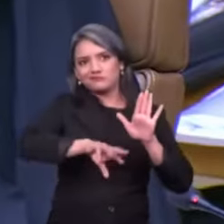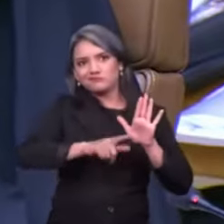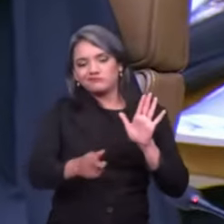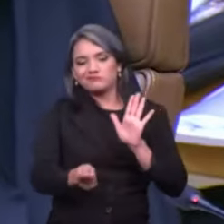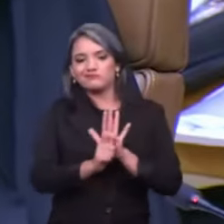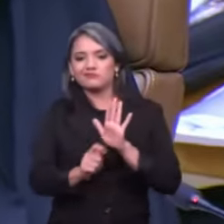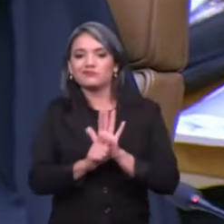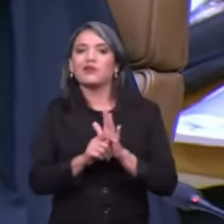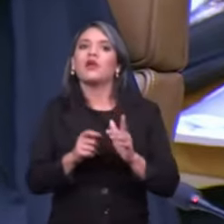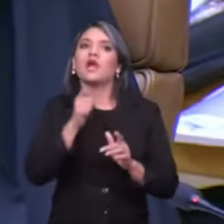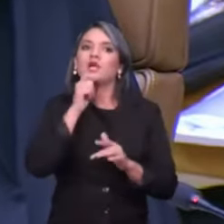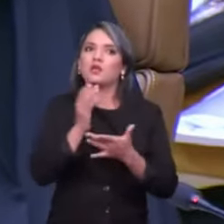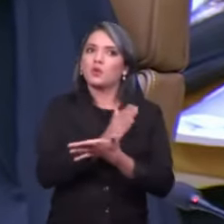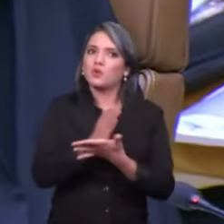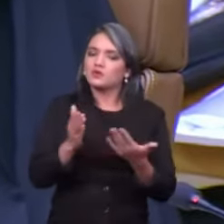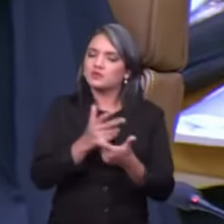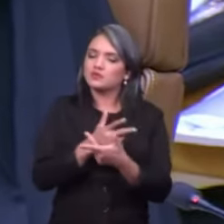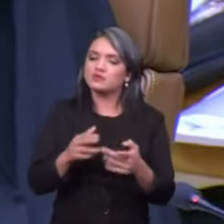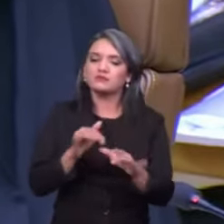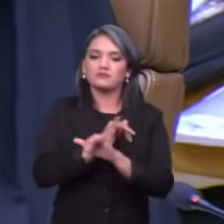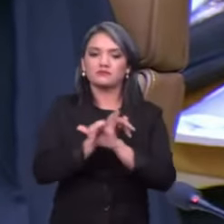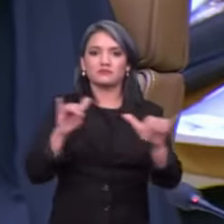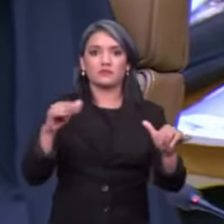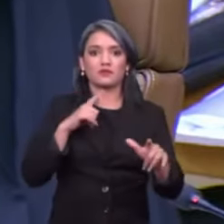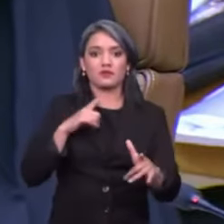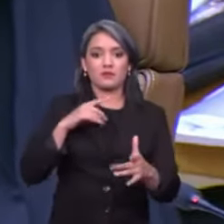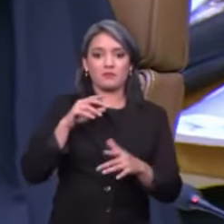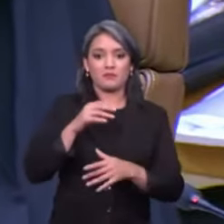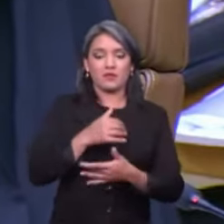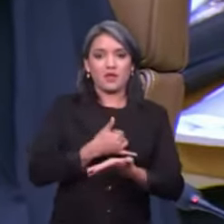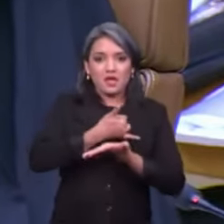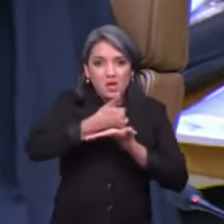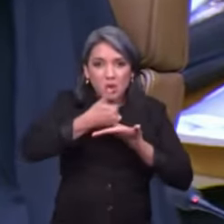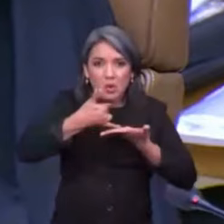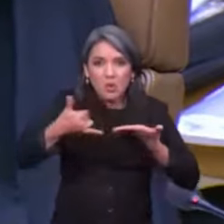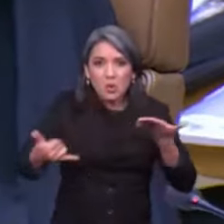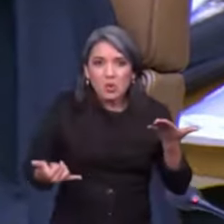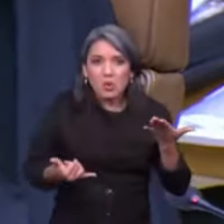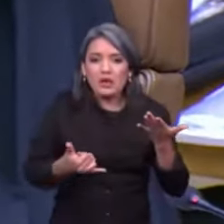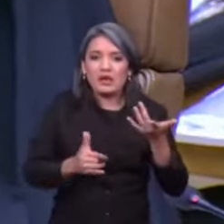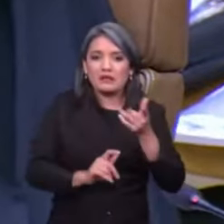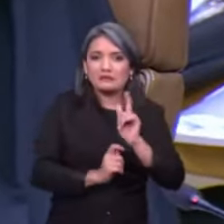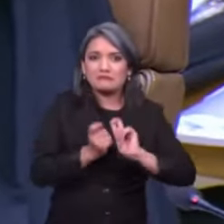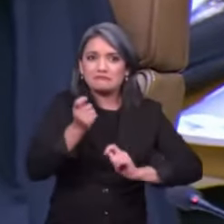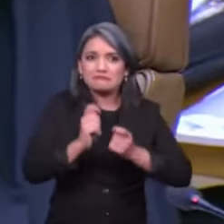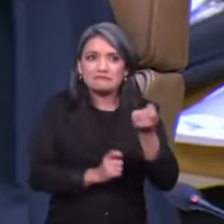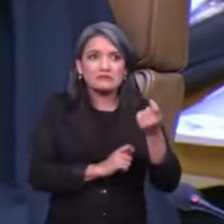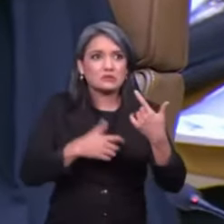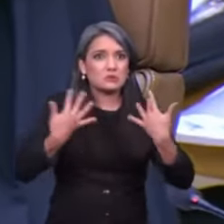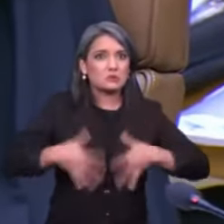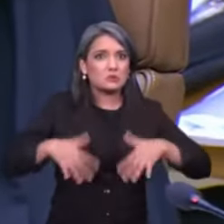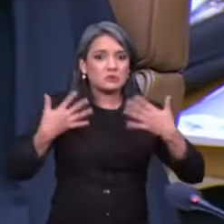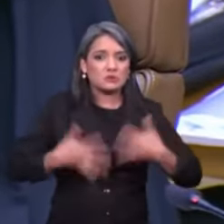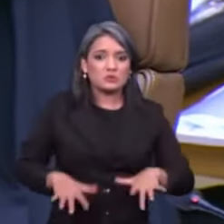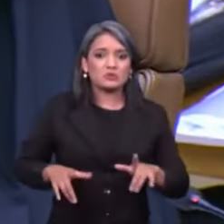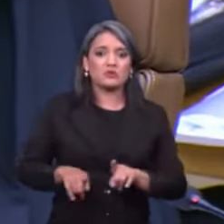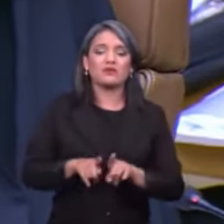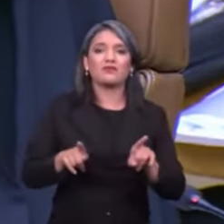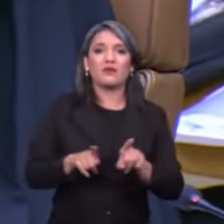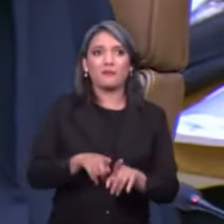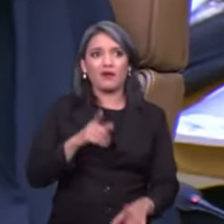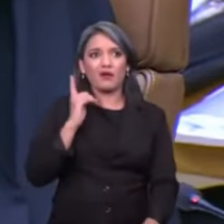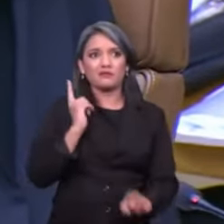merecem ser divulgados. A produção de cocaína está em níveis globais. Essa é a matéria. As apreensões de anfetaminas e